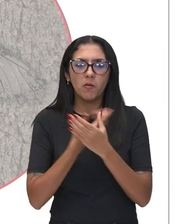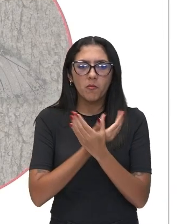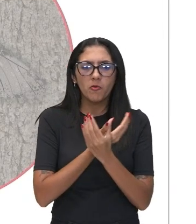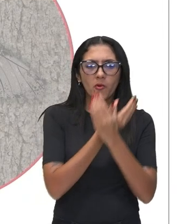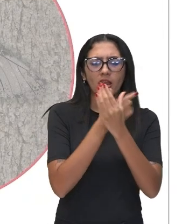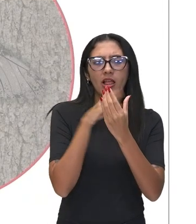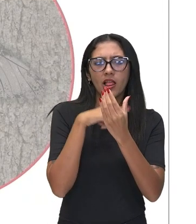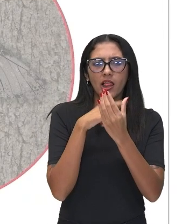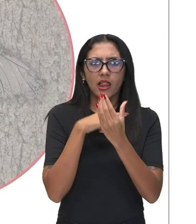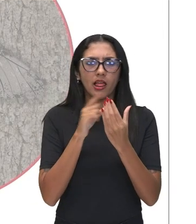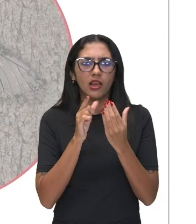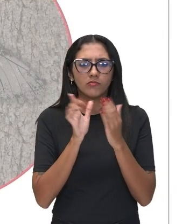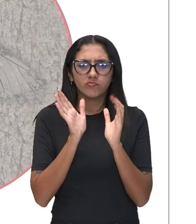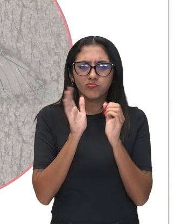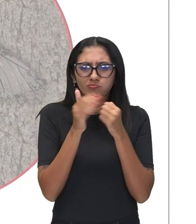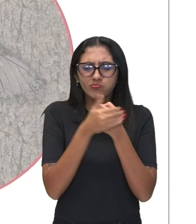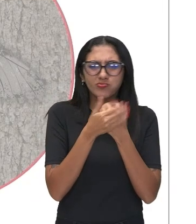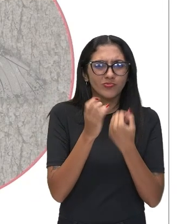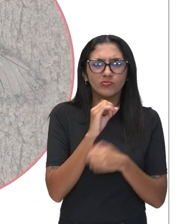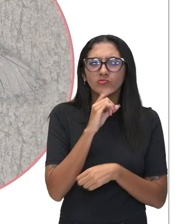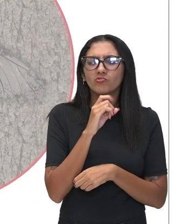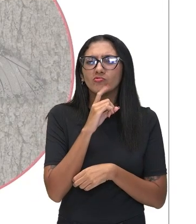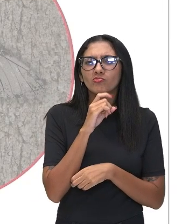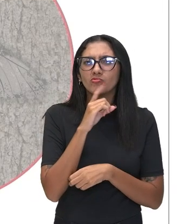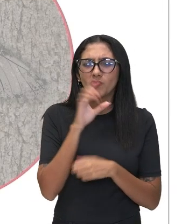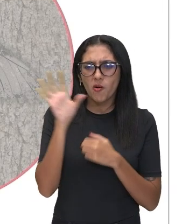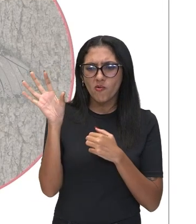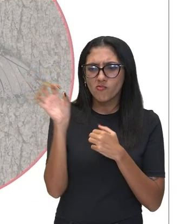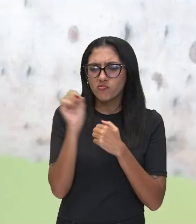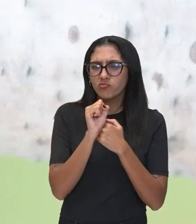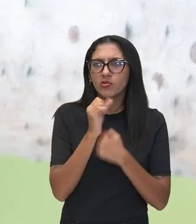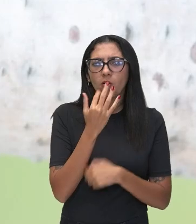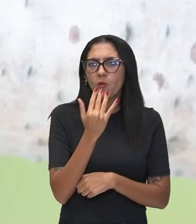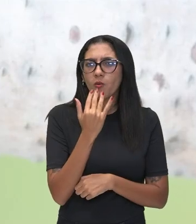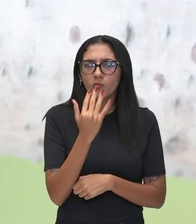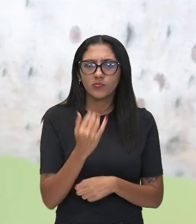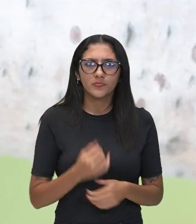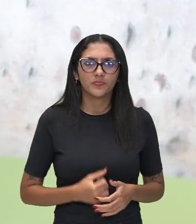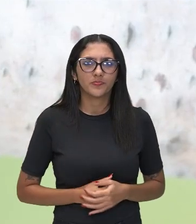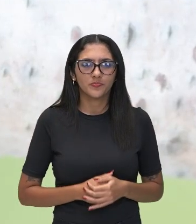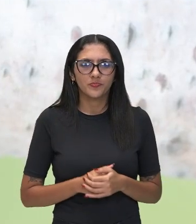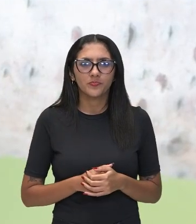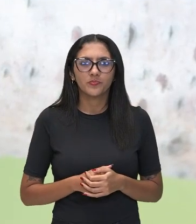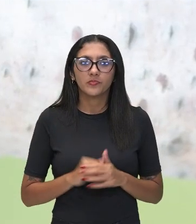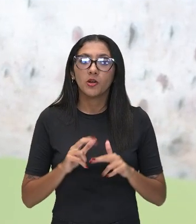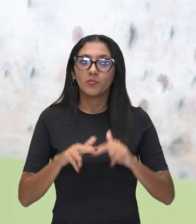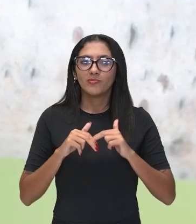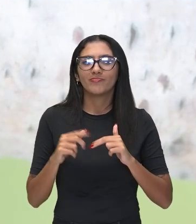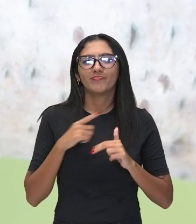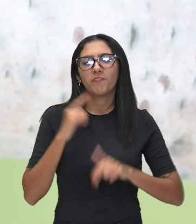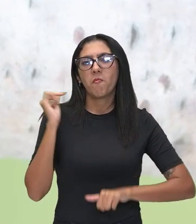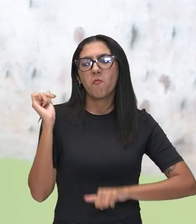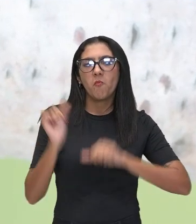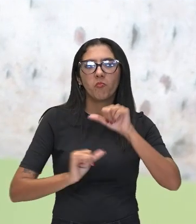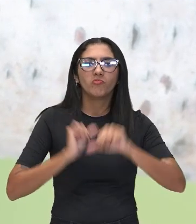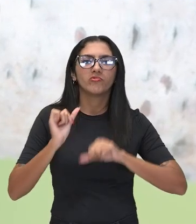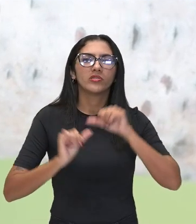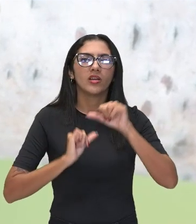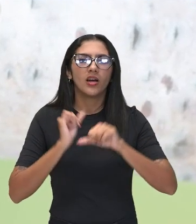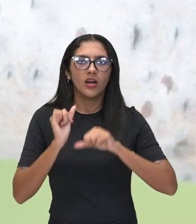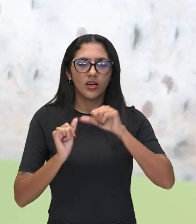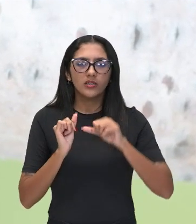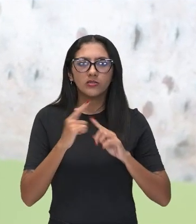uma desvantagem em relação aos predadores como pássaros. Como resultado, houve uma mudança na frequência